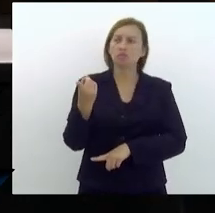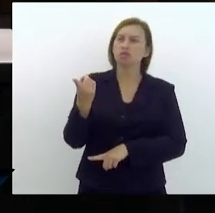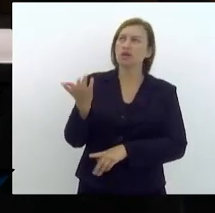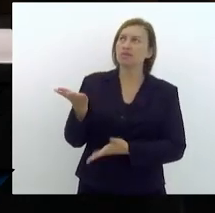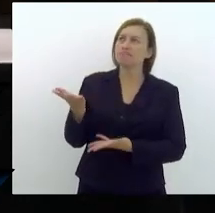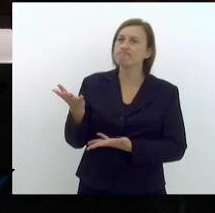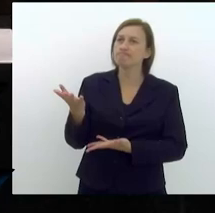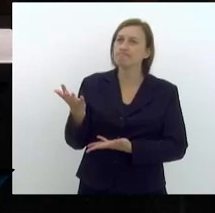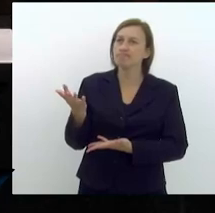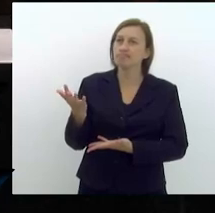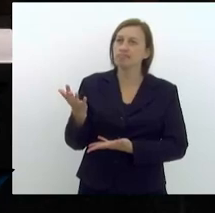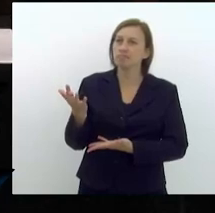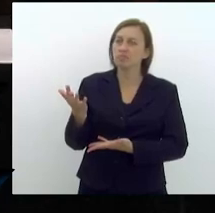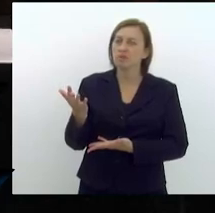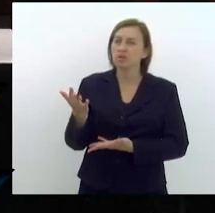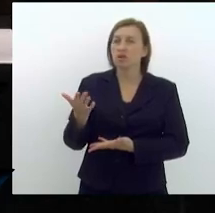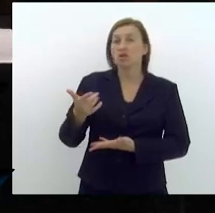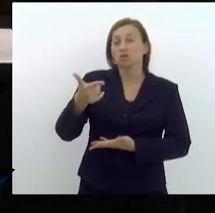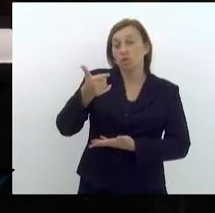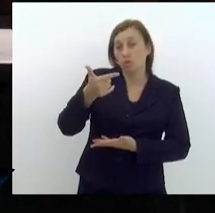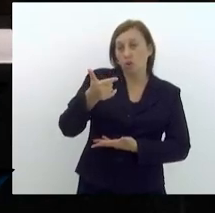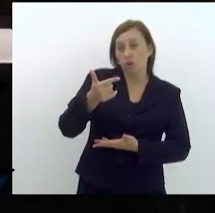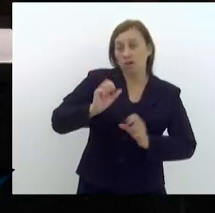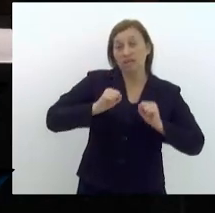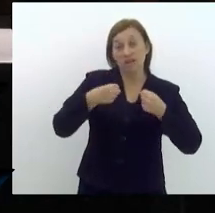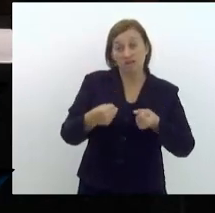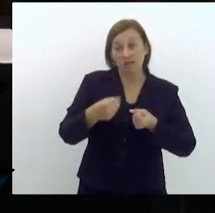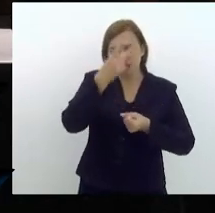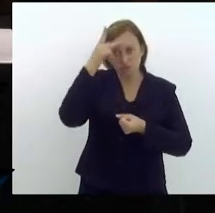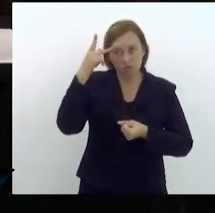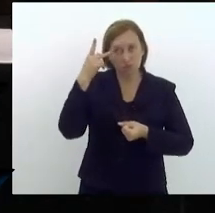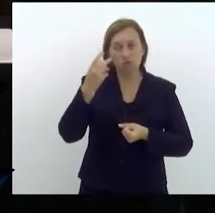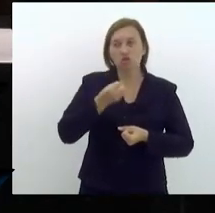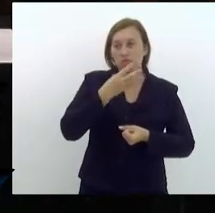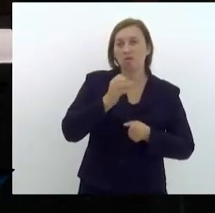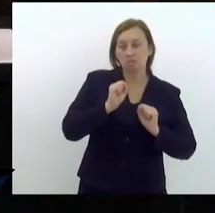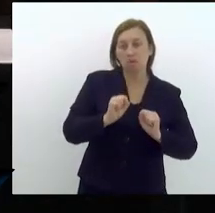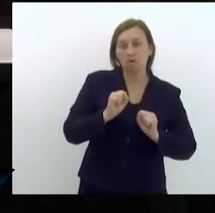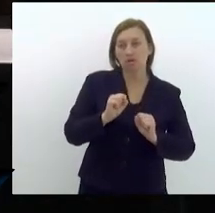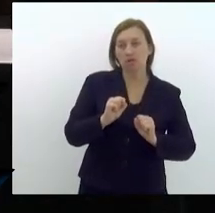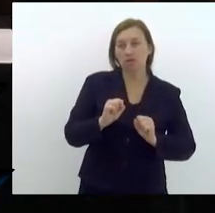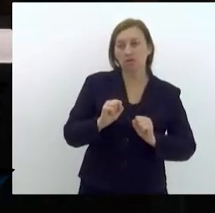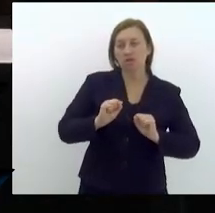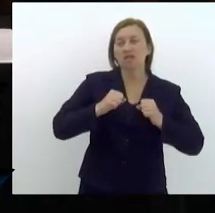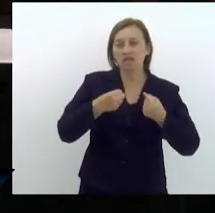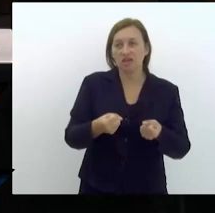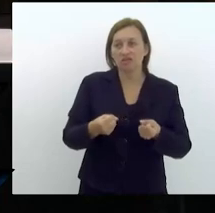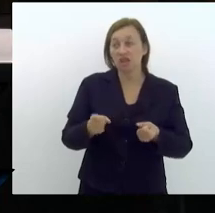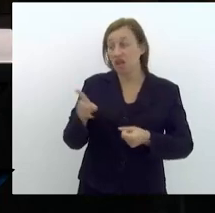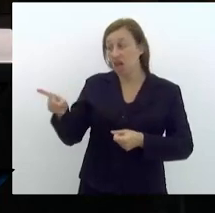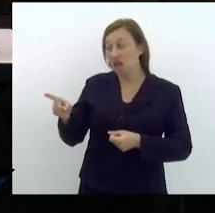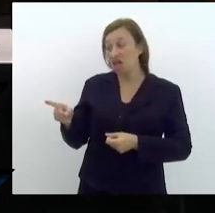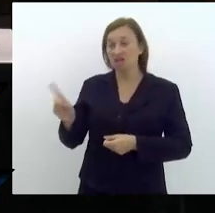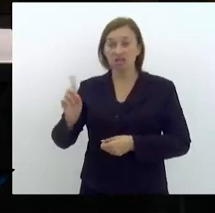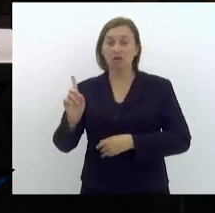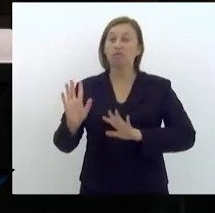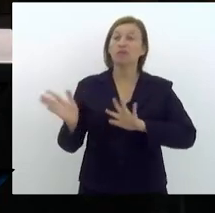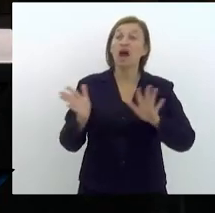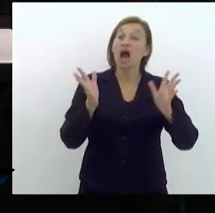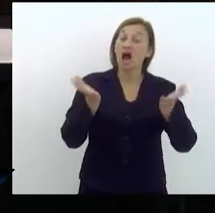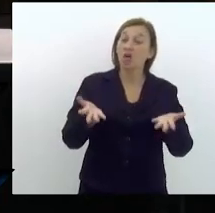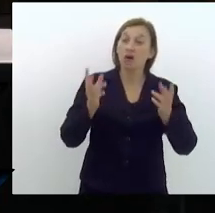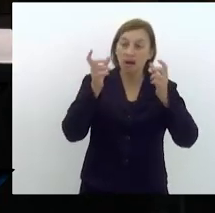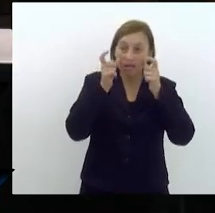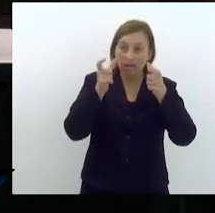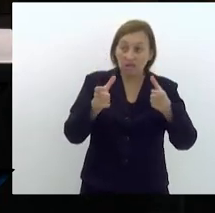nós somos armamentistas a gente defende que as pessoas de bem possam ter arma eles não defendem agora eu quero chamar atenção aqui daquele